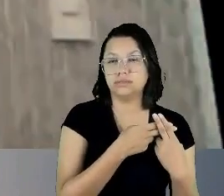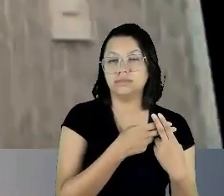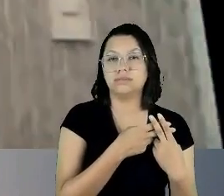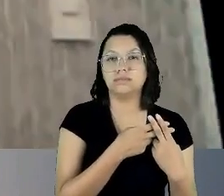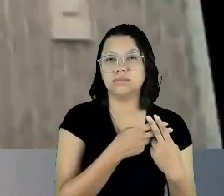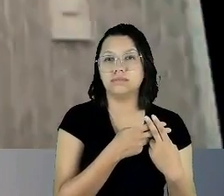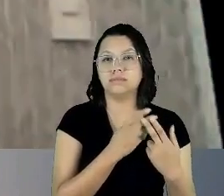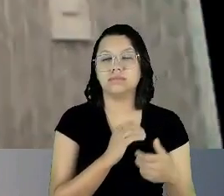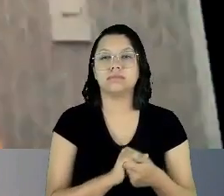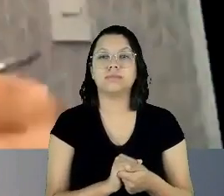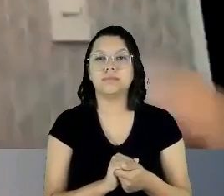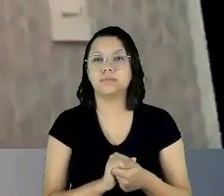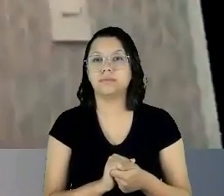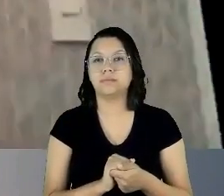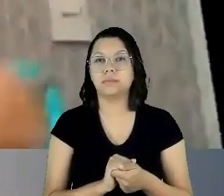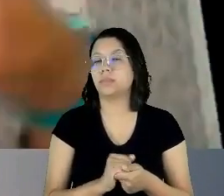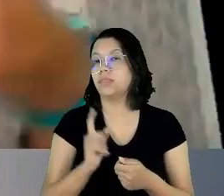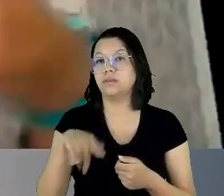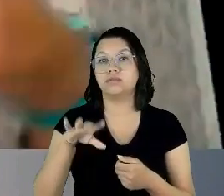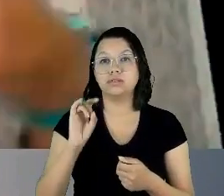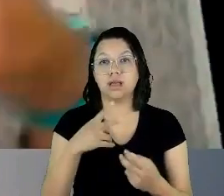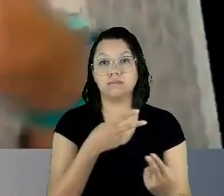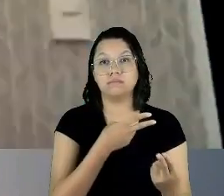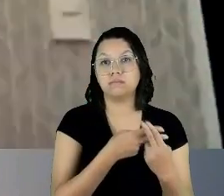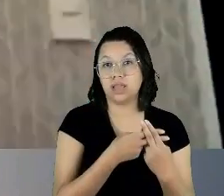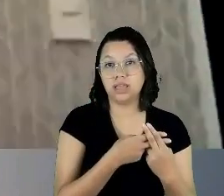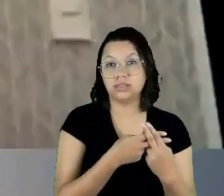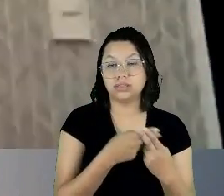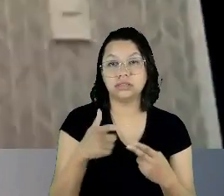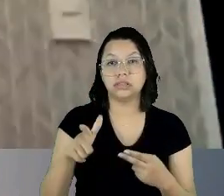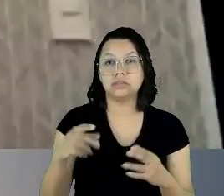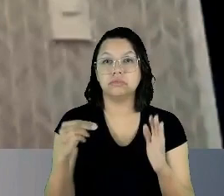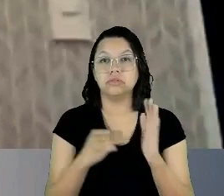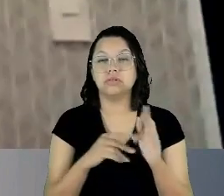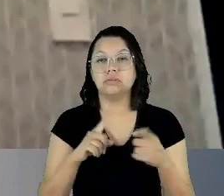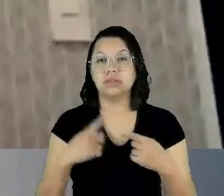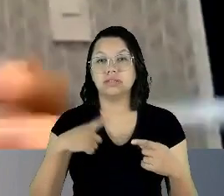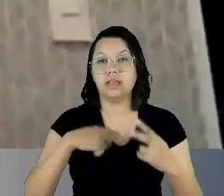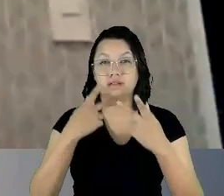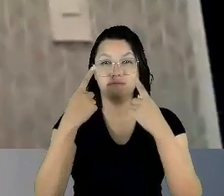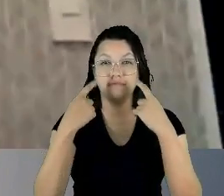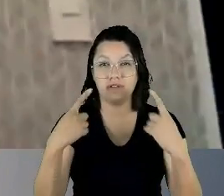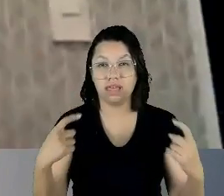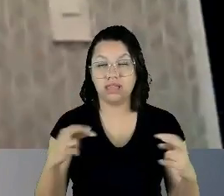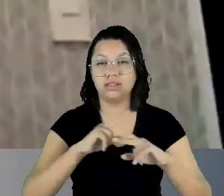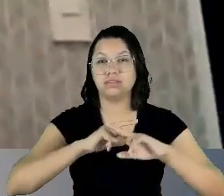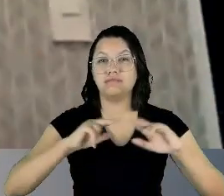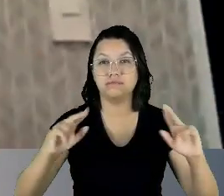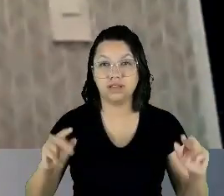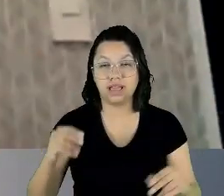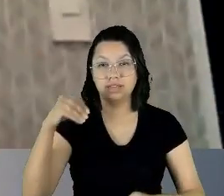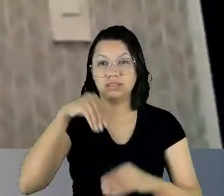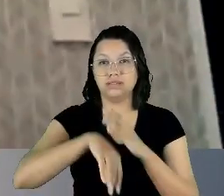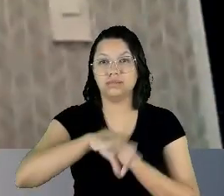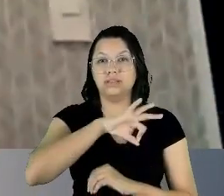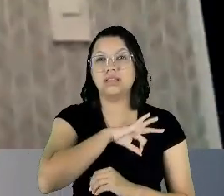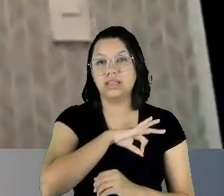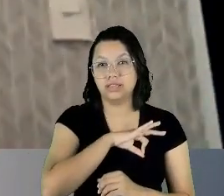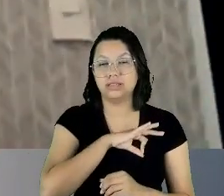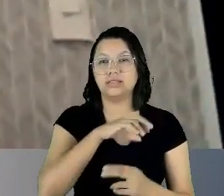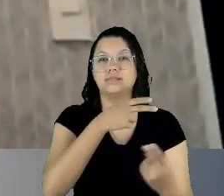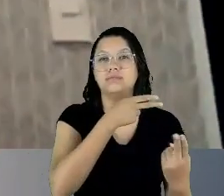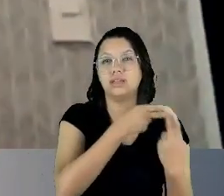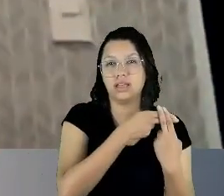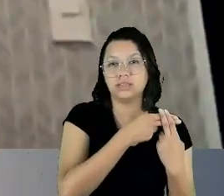isso. E elas não são só presas arbitrariamente, mas também passam por diversas violências, né, dentro das delegacias, dentro